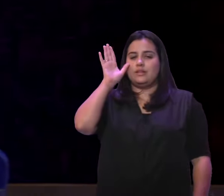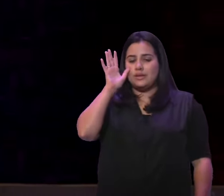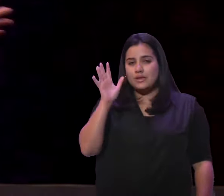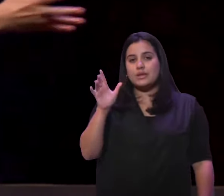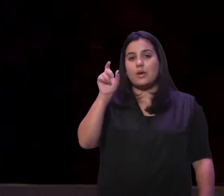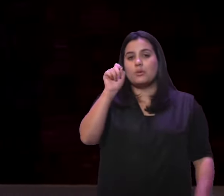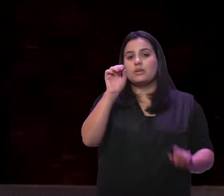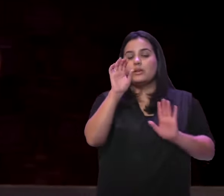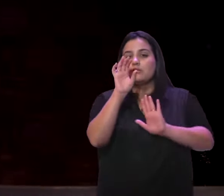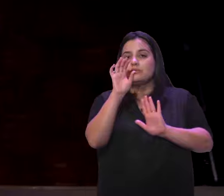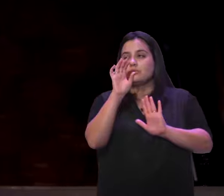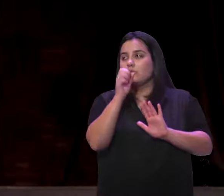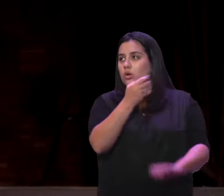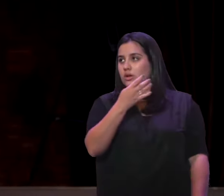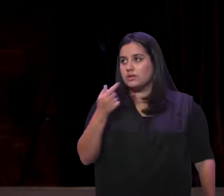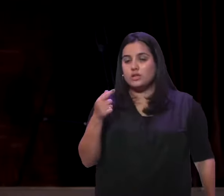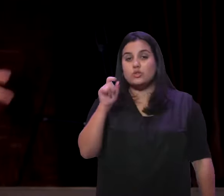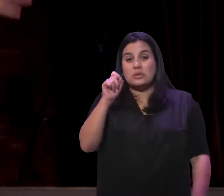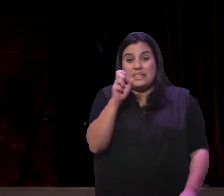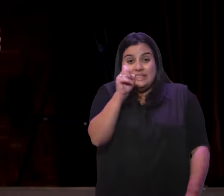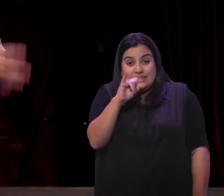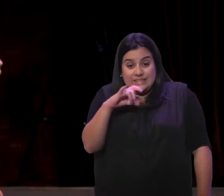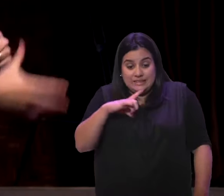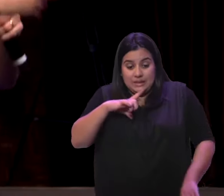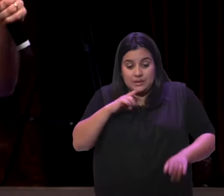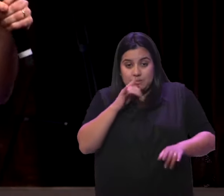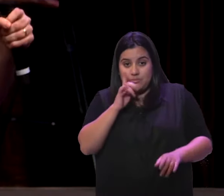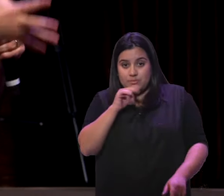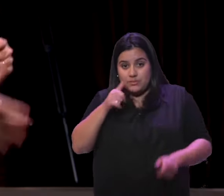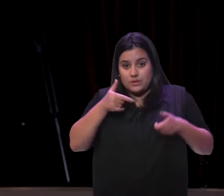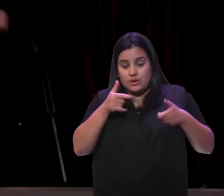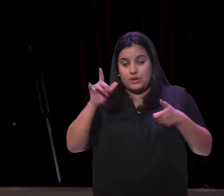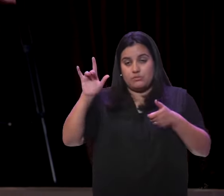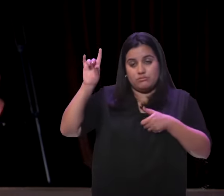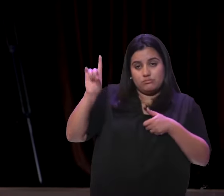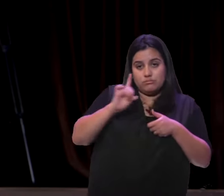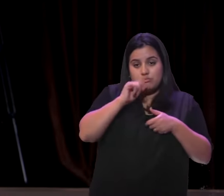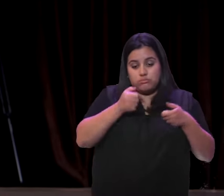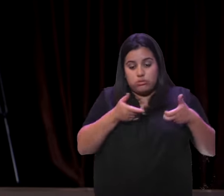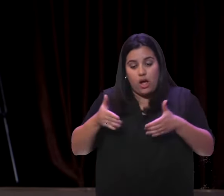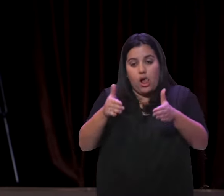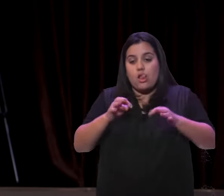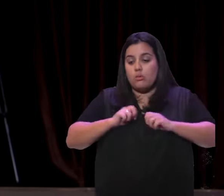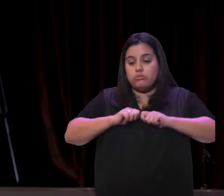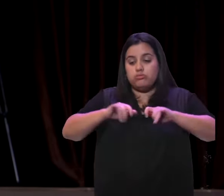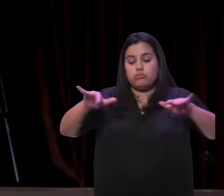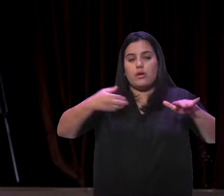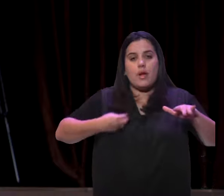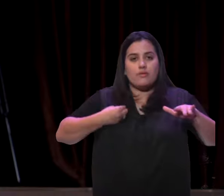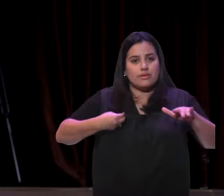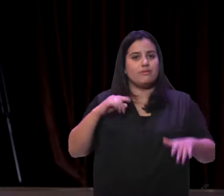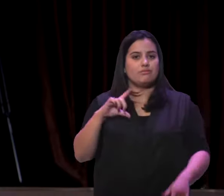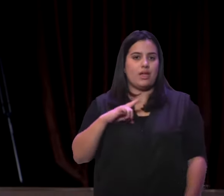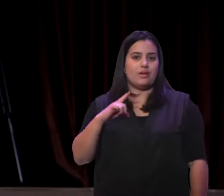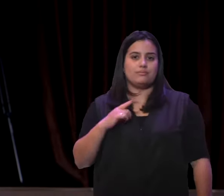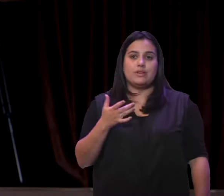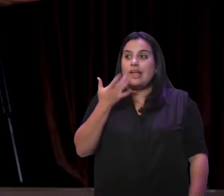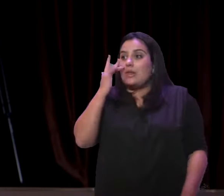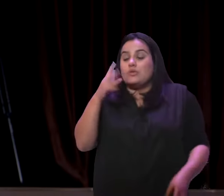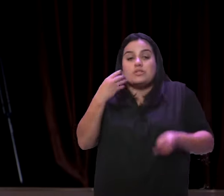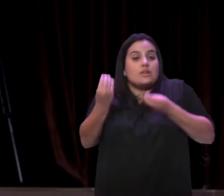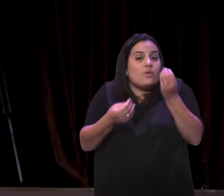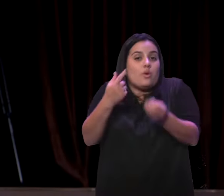tudo viverá. Tudo ganha vida, tudo é transformado, tudo é curado. E em nome de Jesus, eu não sei como você chegou aqui